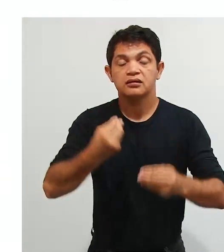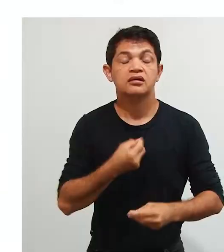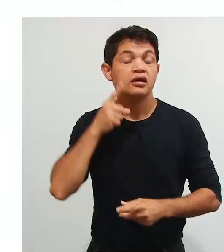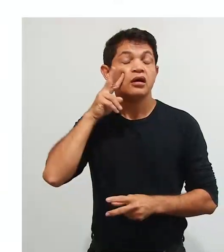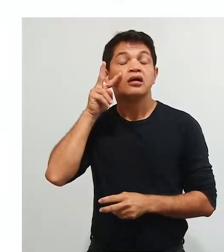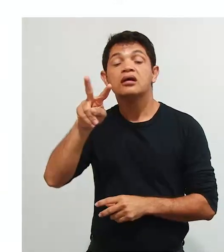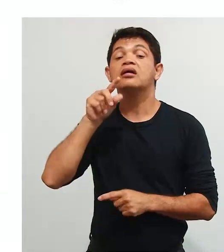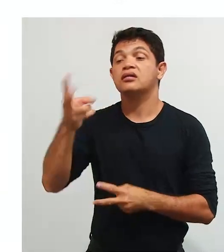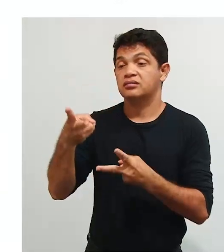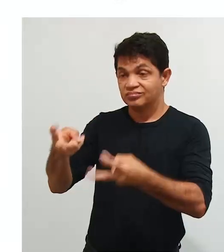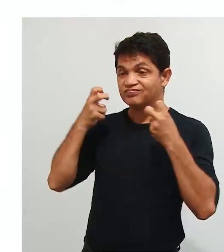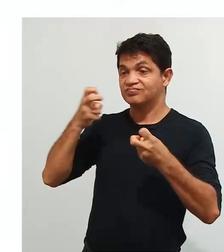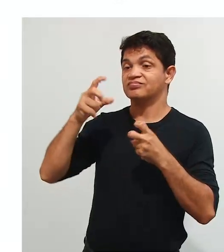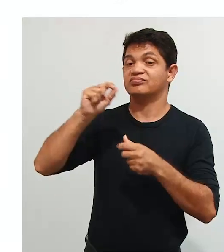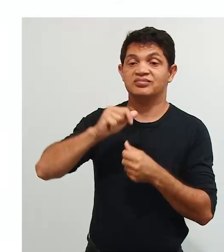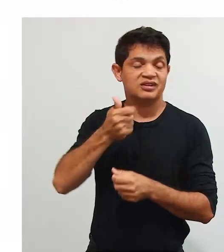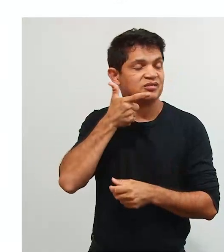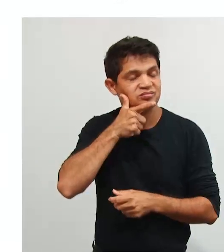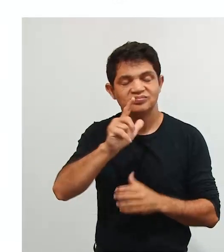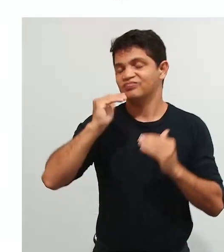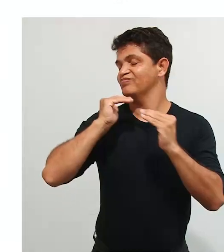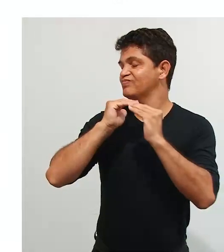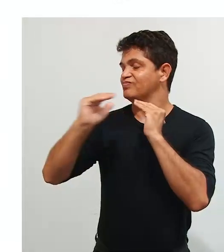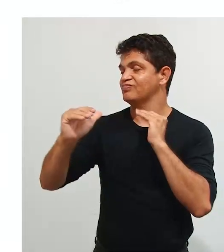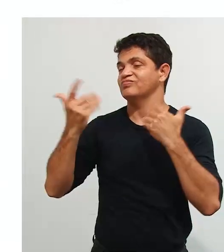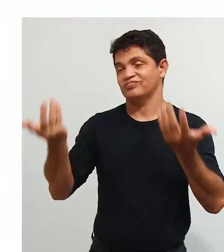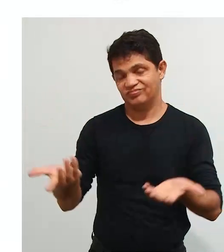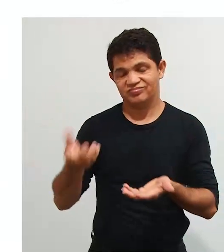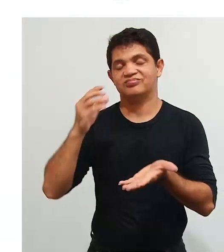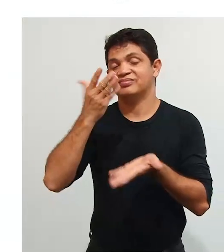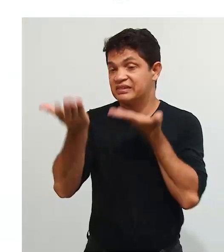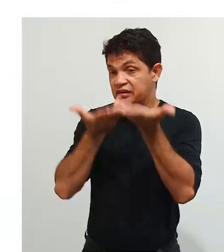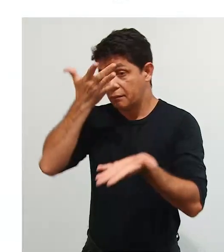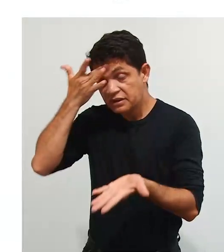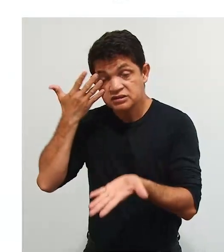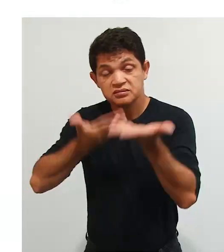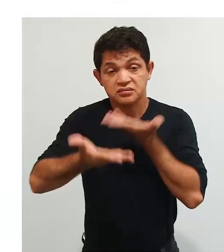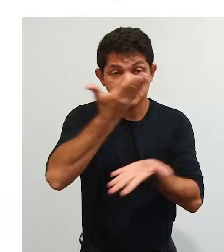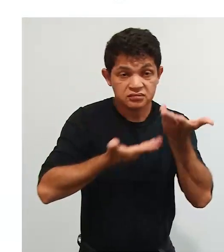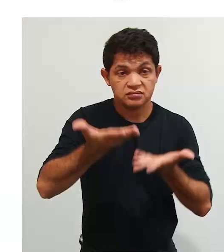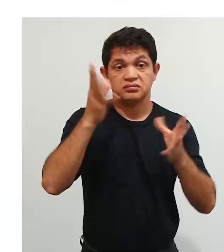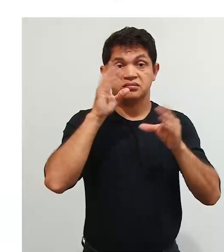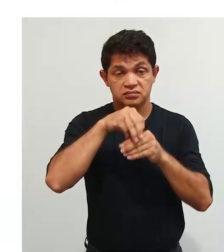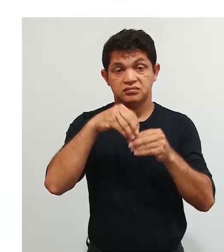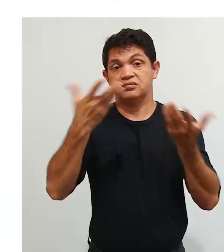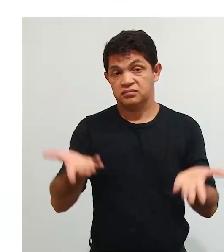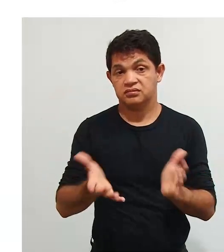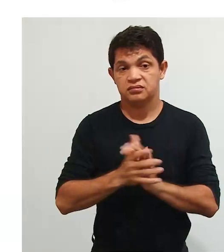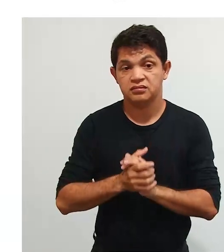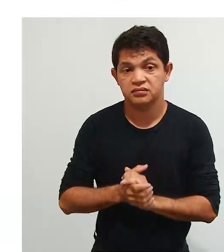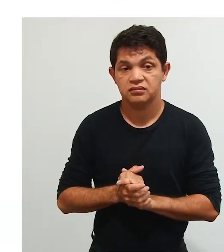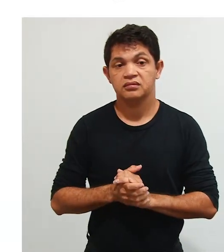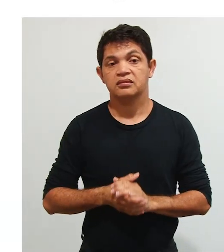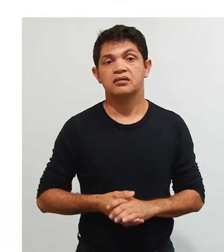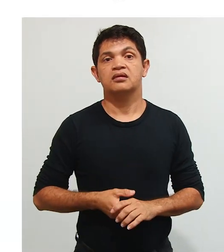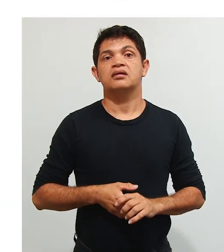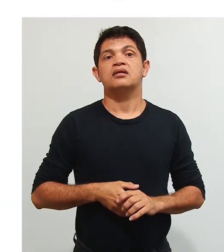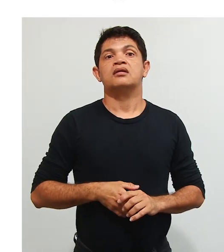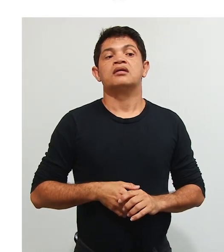ponto de vista, mas eu não concordo quando se trata do item X.